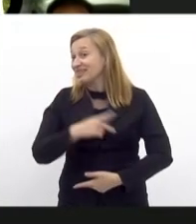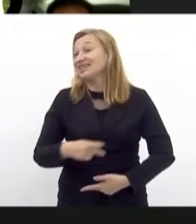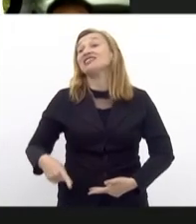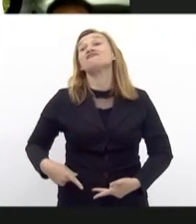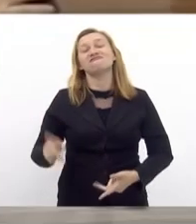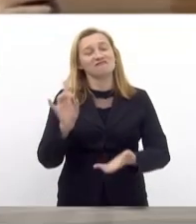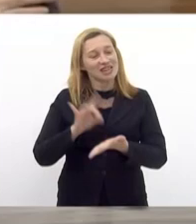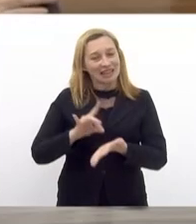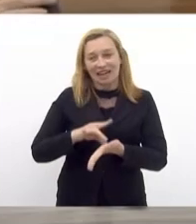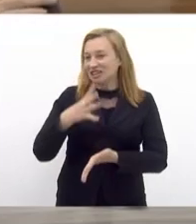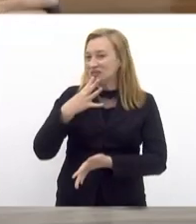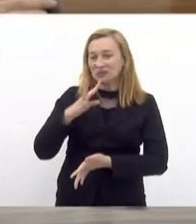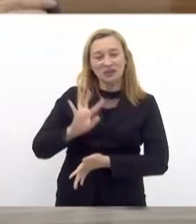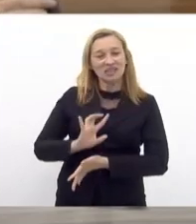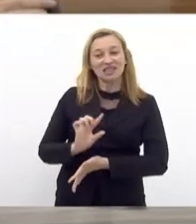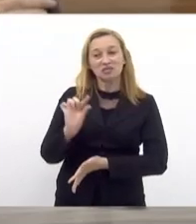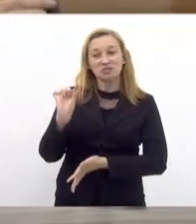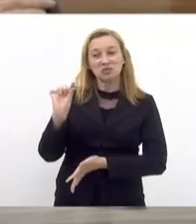não conhece ainda.